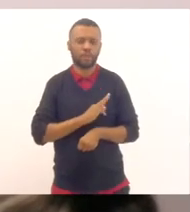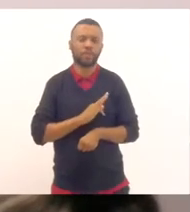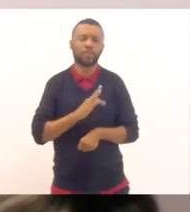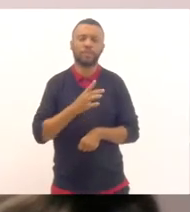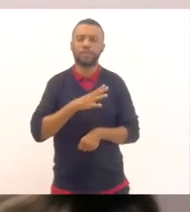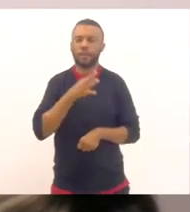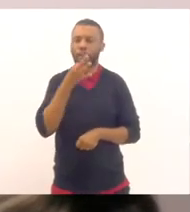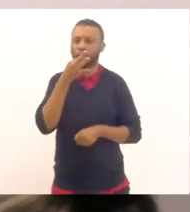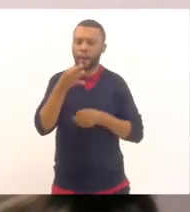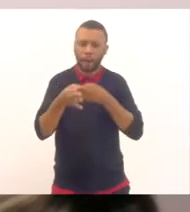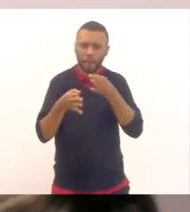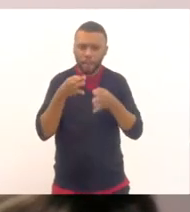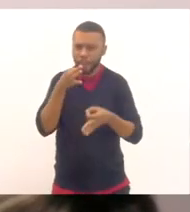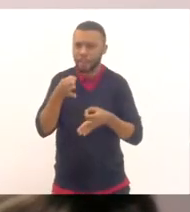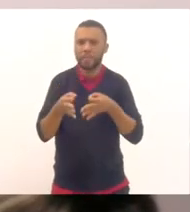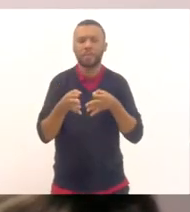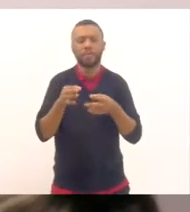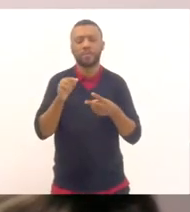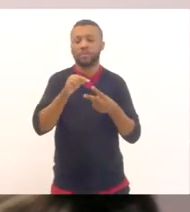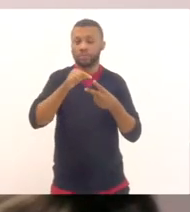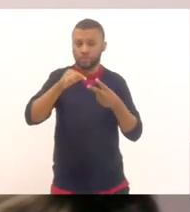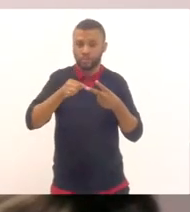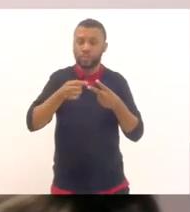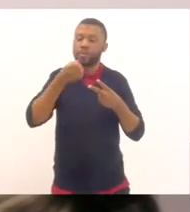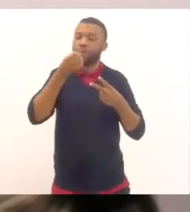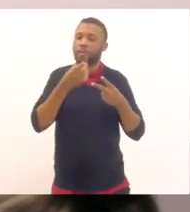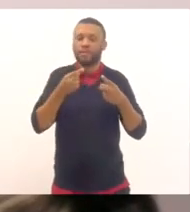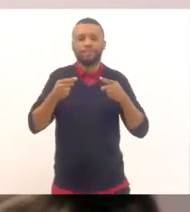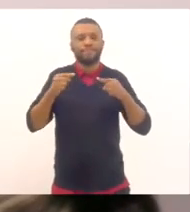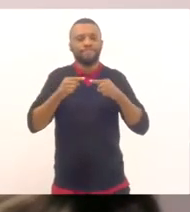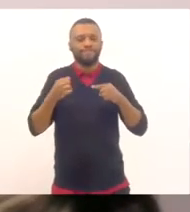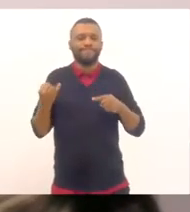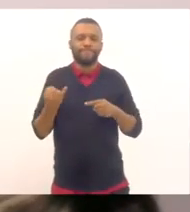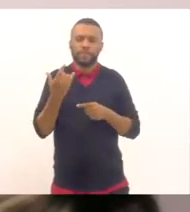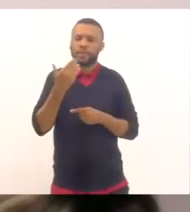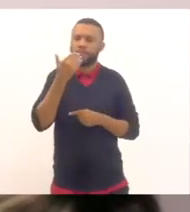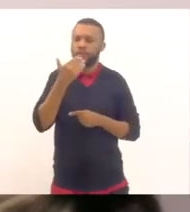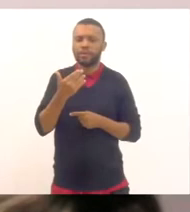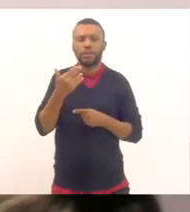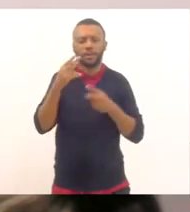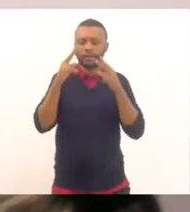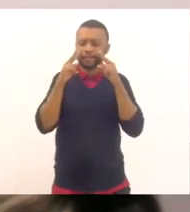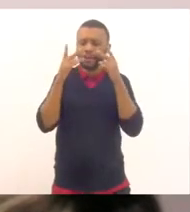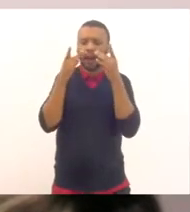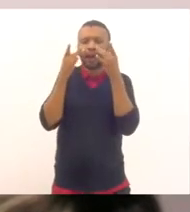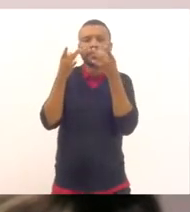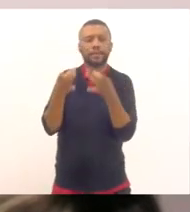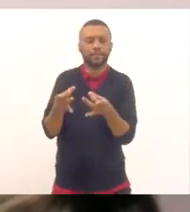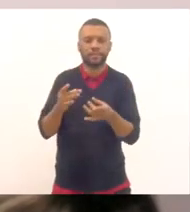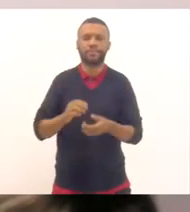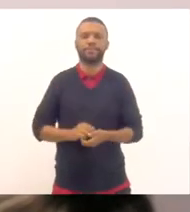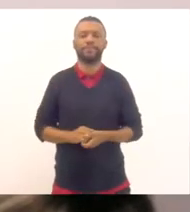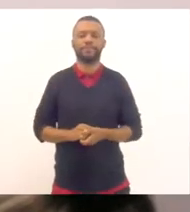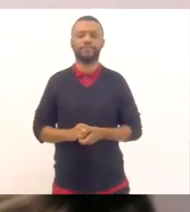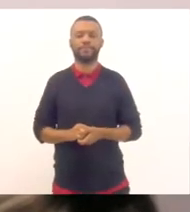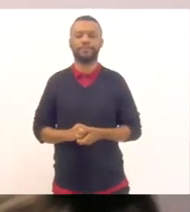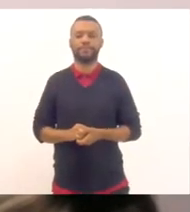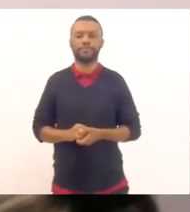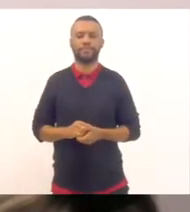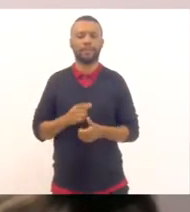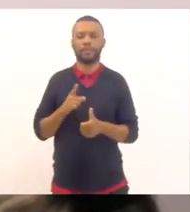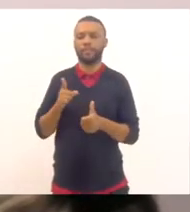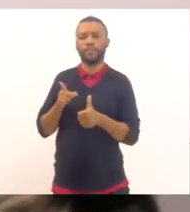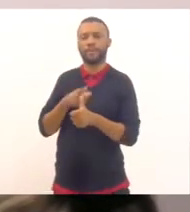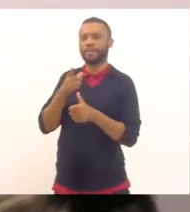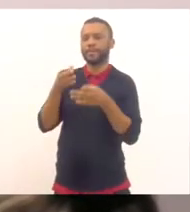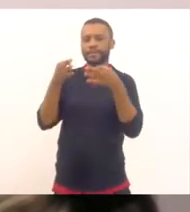que eu achei bem pertinentes eu queria pedir o seu olhar sobre isso A primeira é foi